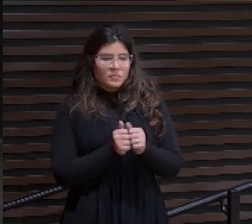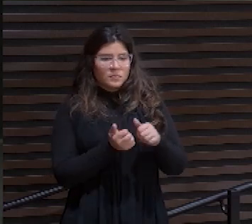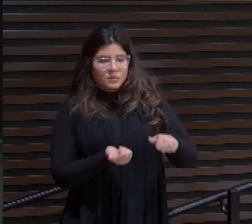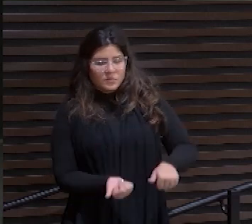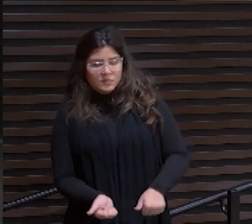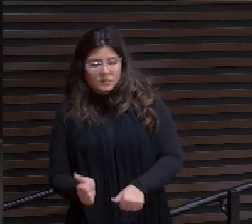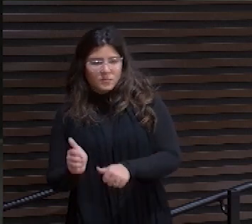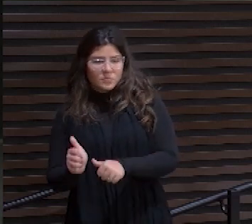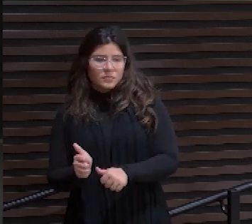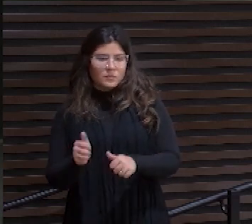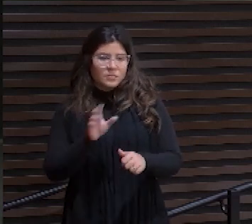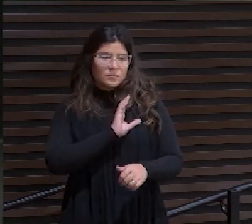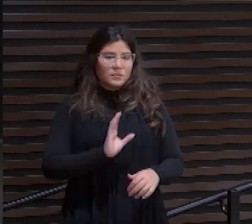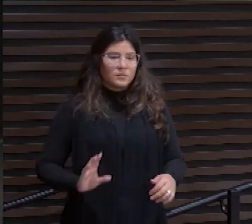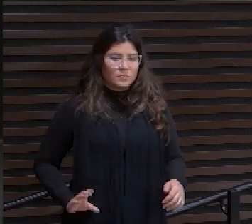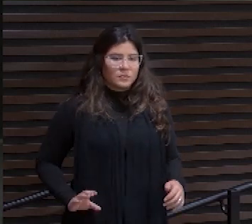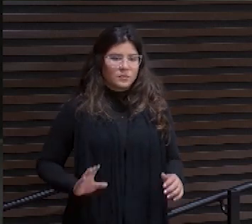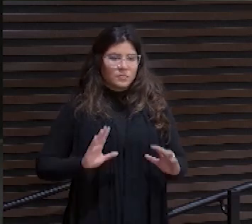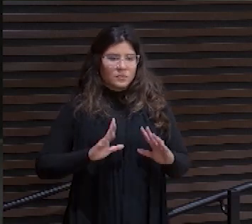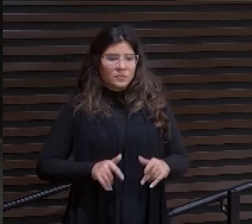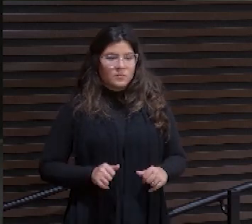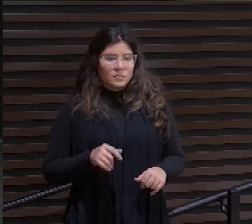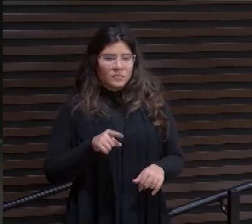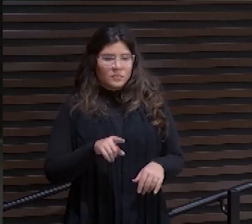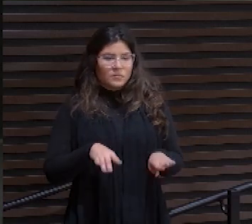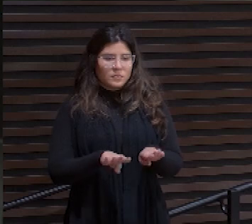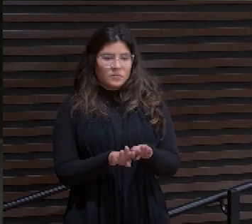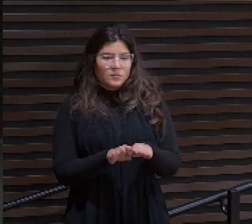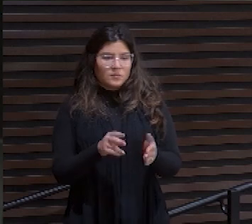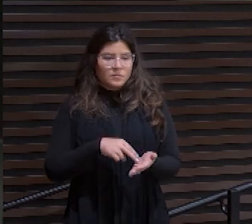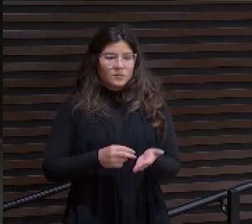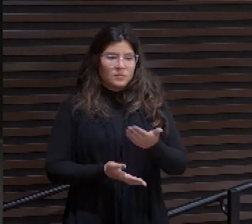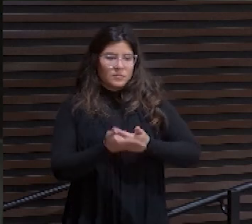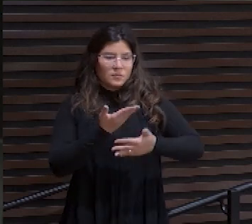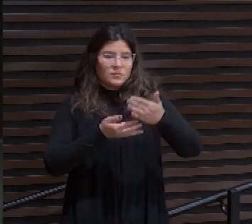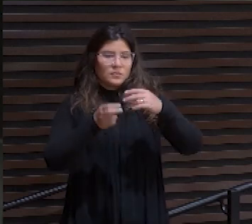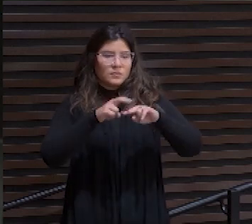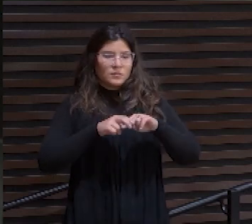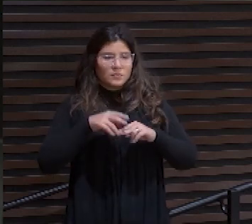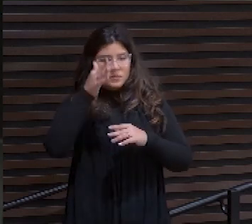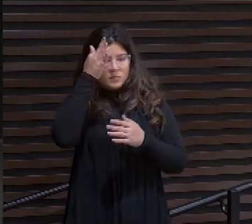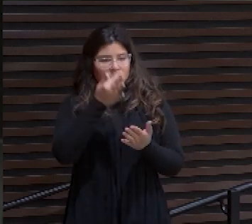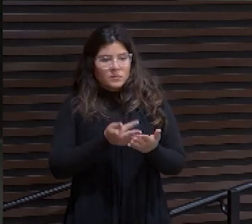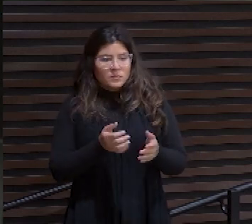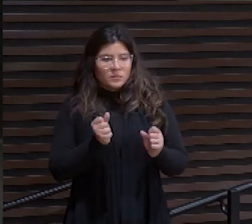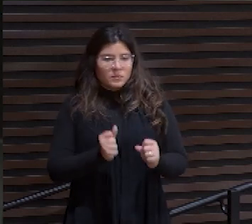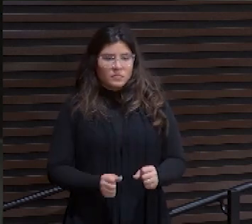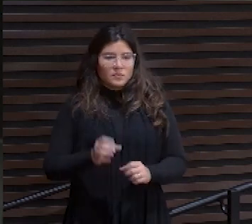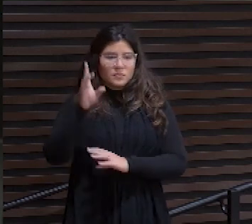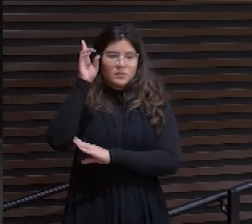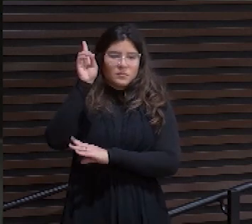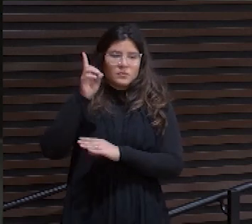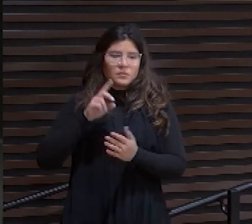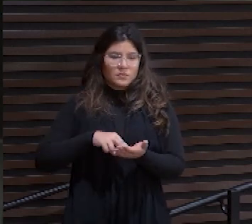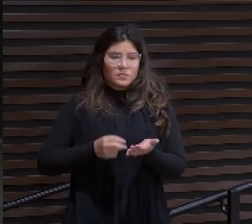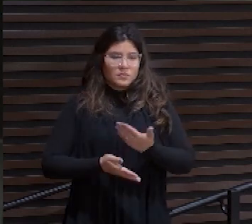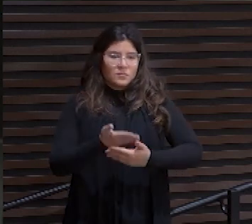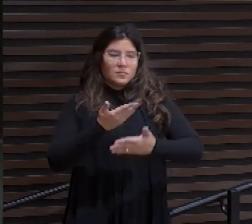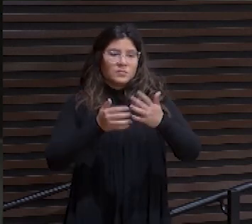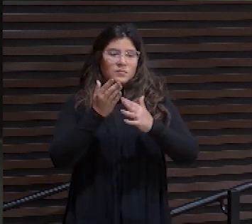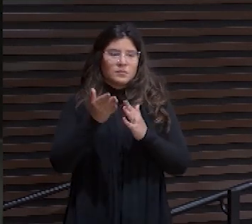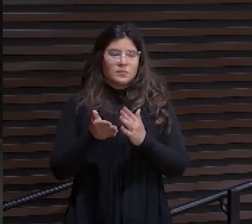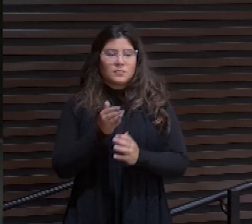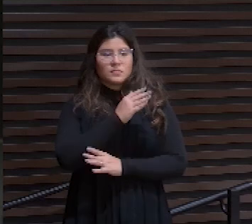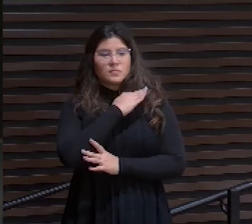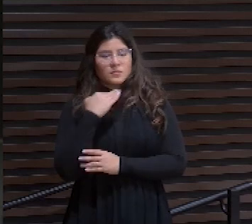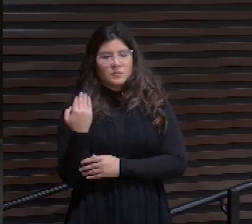qual igualmente fostes ressuscitados mediante a fé, no poder de Deus que o ressuscitou dentre os mortos, e a vós